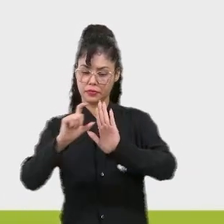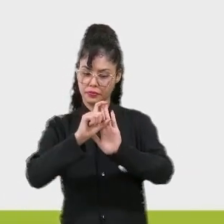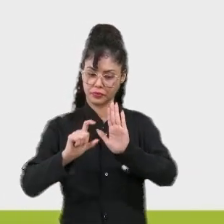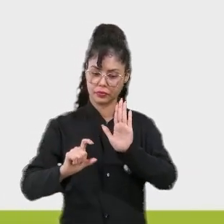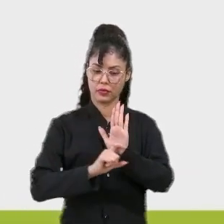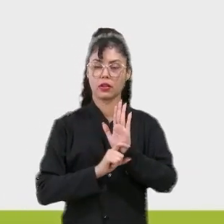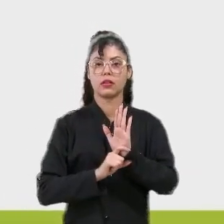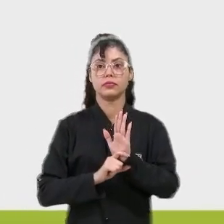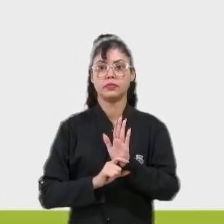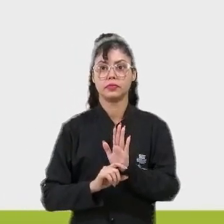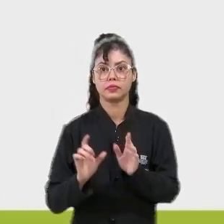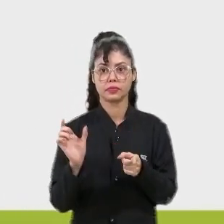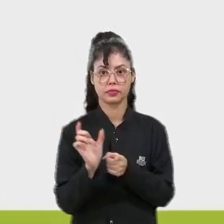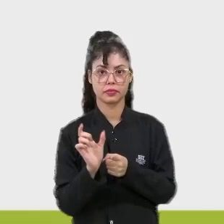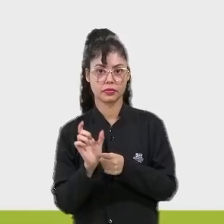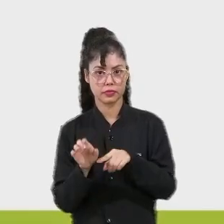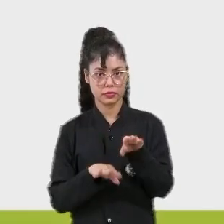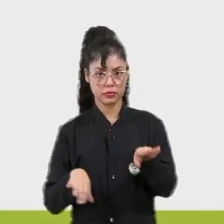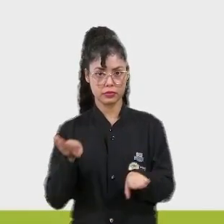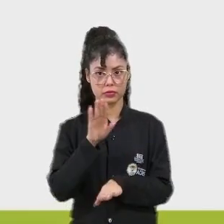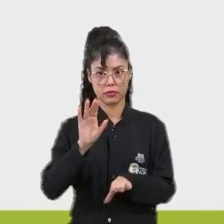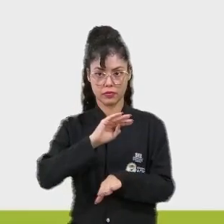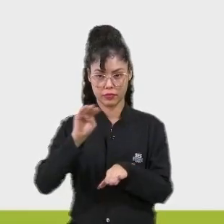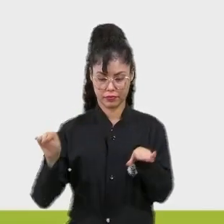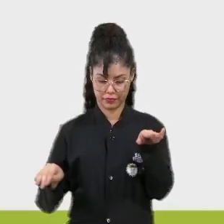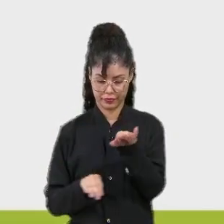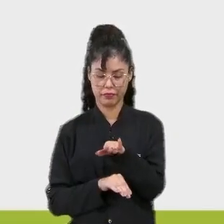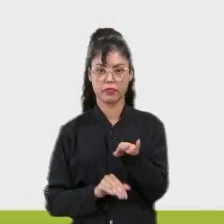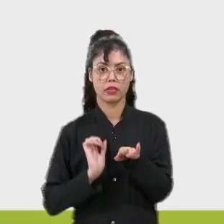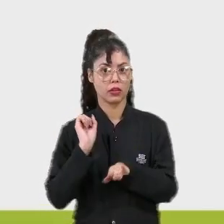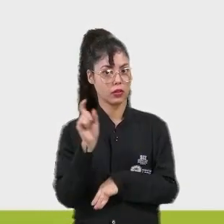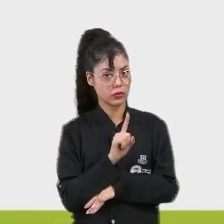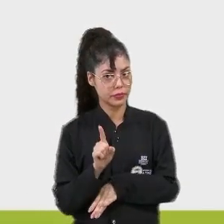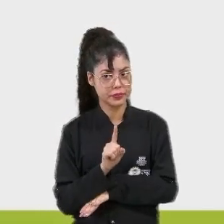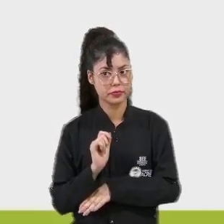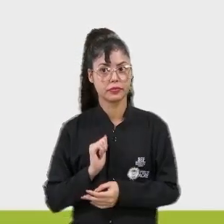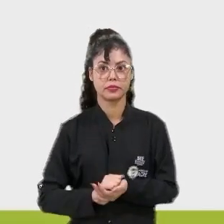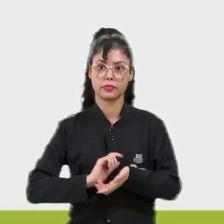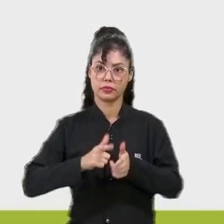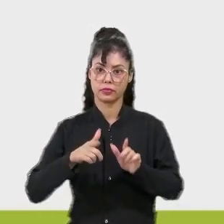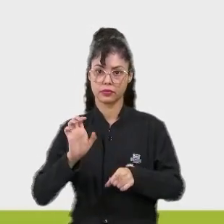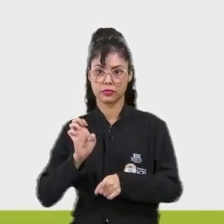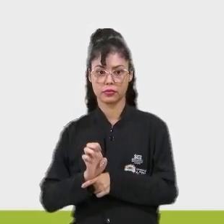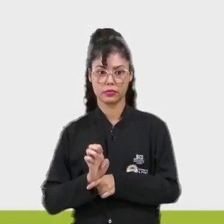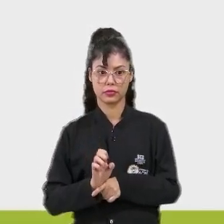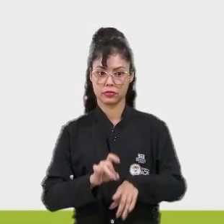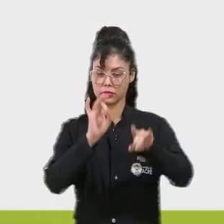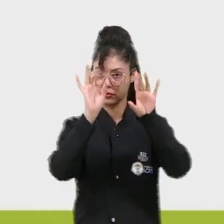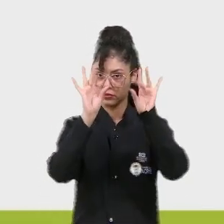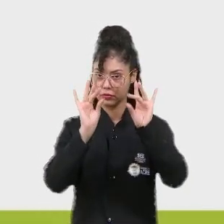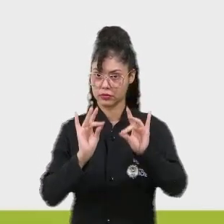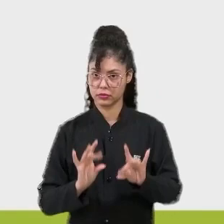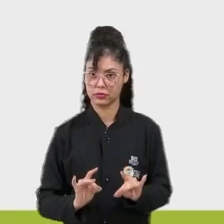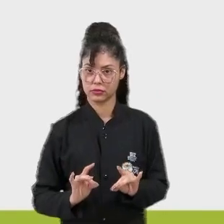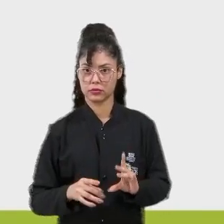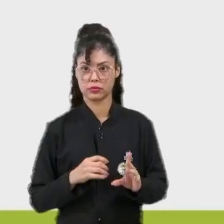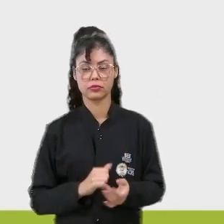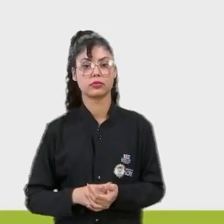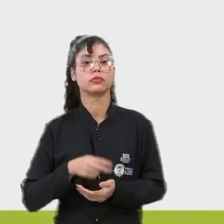estrofes, coloca uma palavra lá em cima, outra lá embaixo, ou não? E letra E, os aspectos